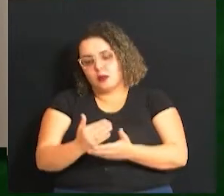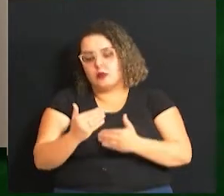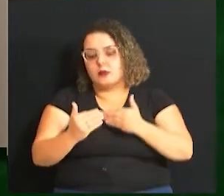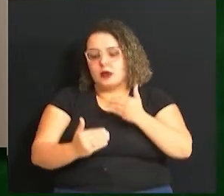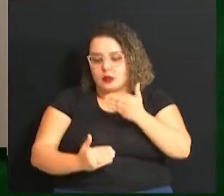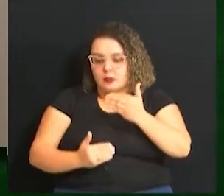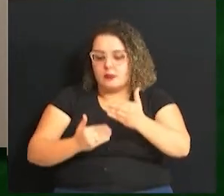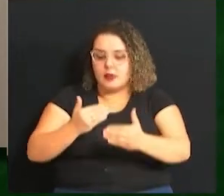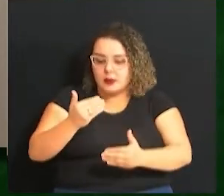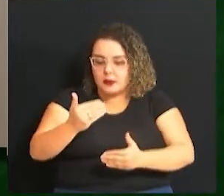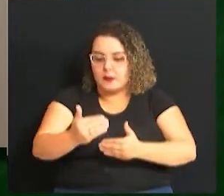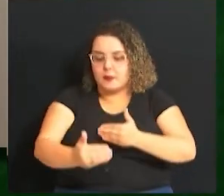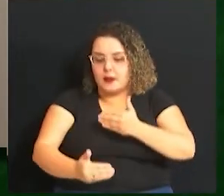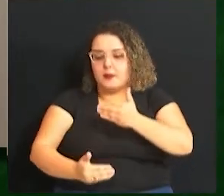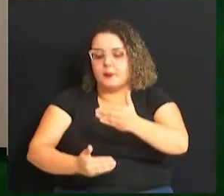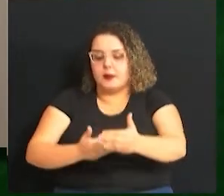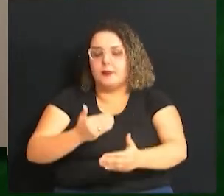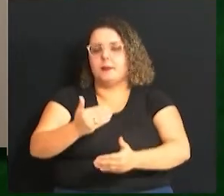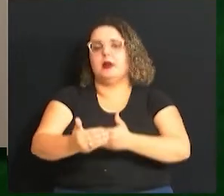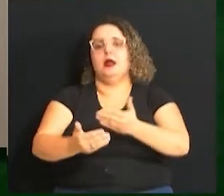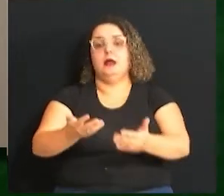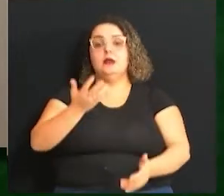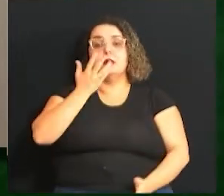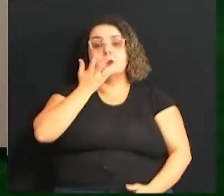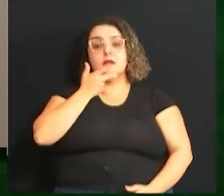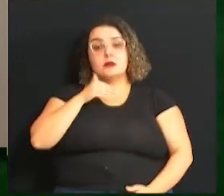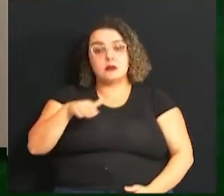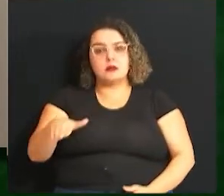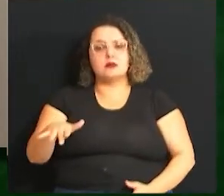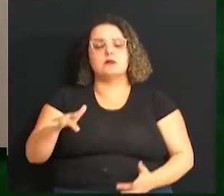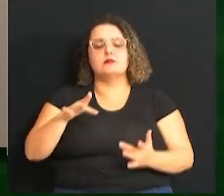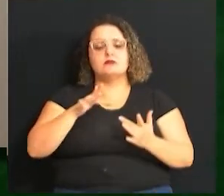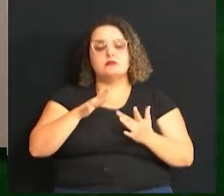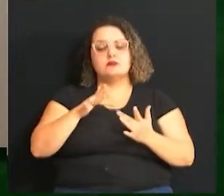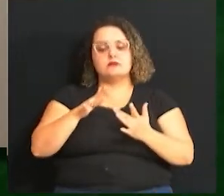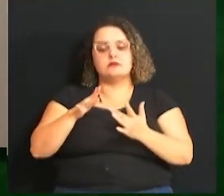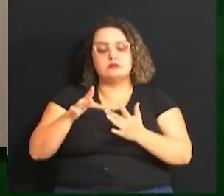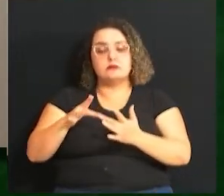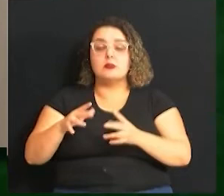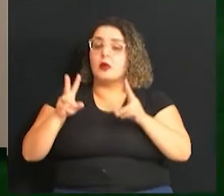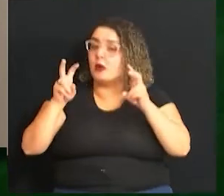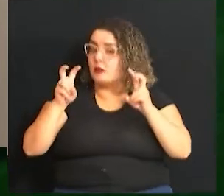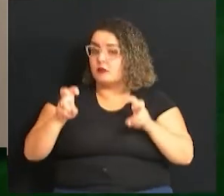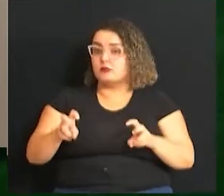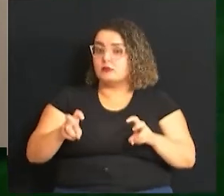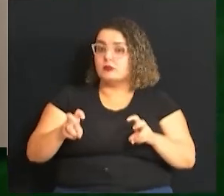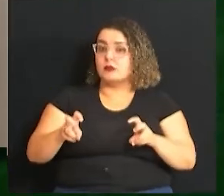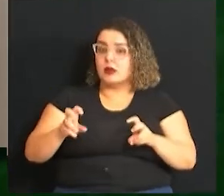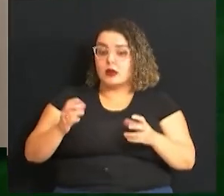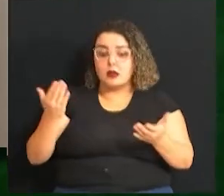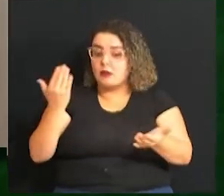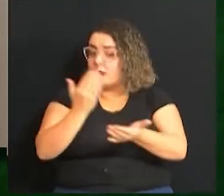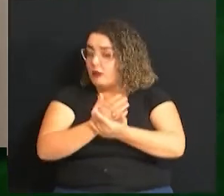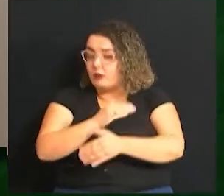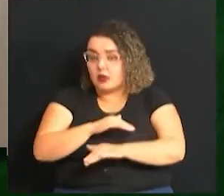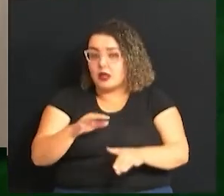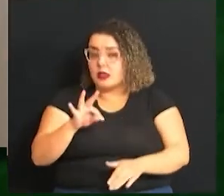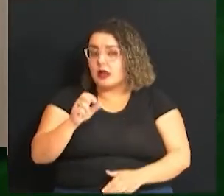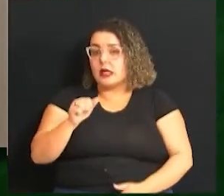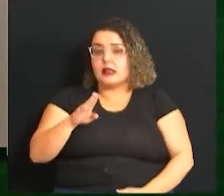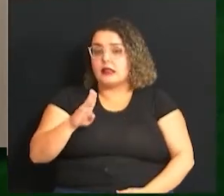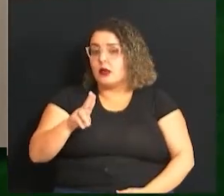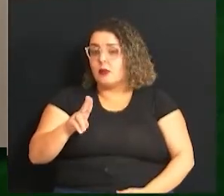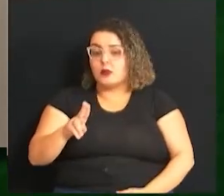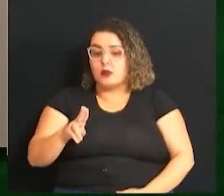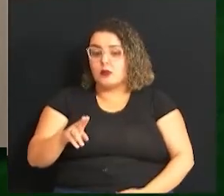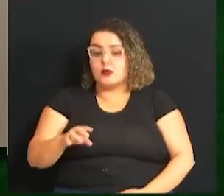disso, a gente vai avançando. A partir disso, a criança vai tomando contato com o assunto que deixa de ser tabu, que